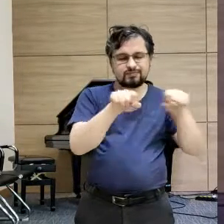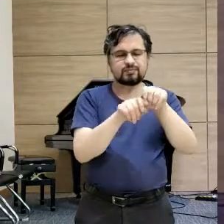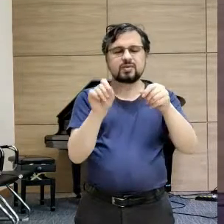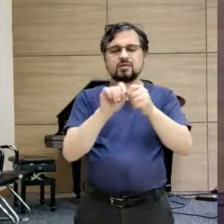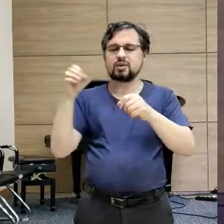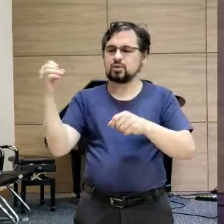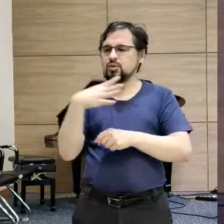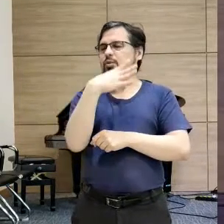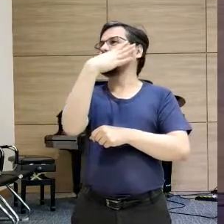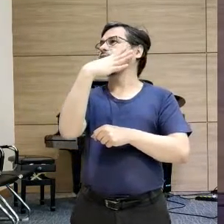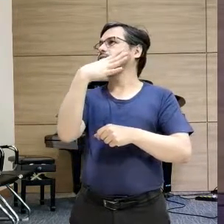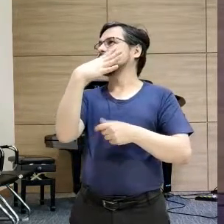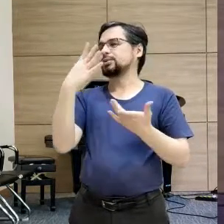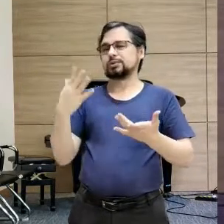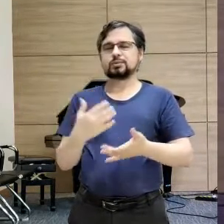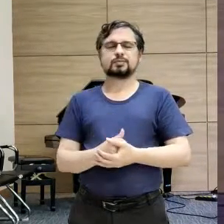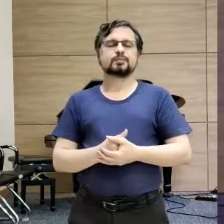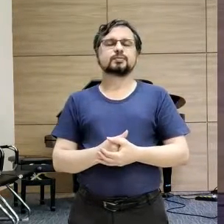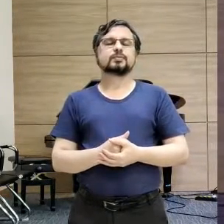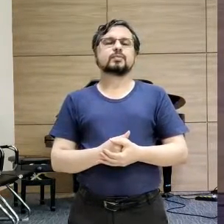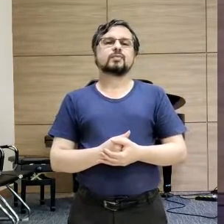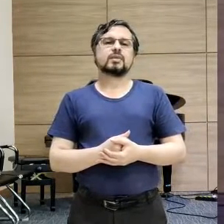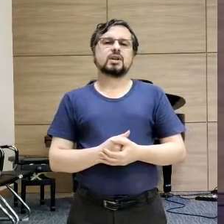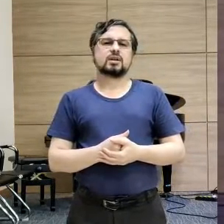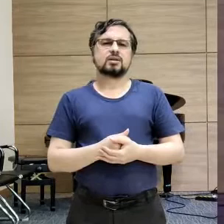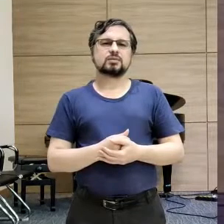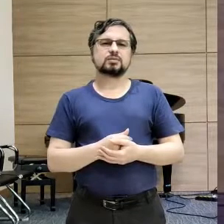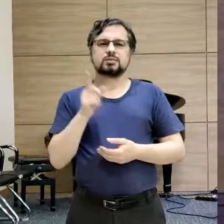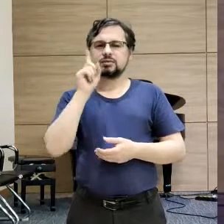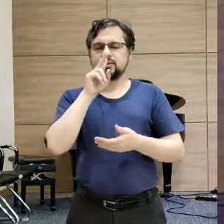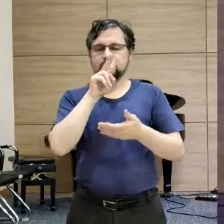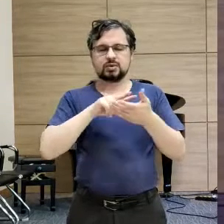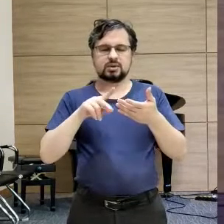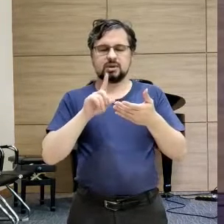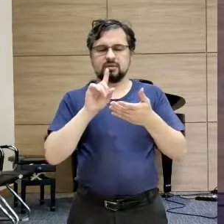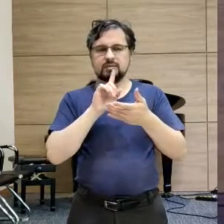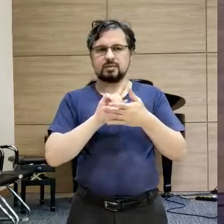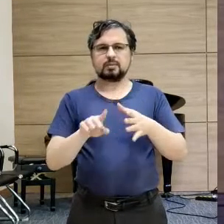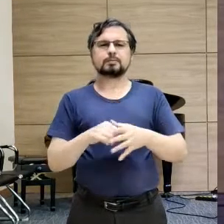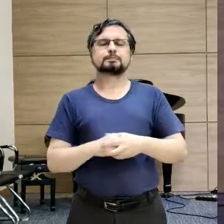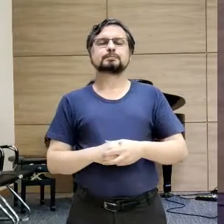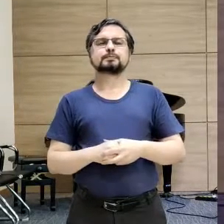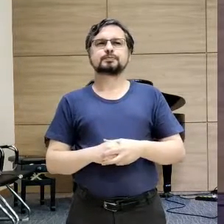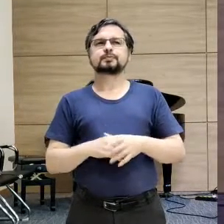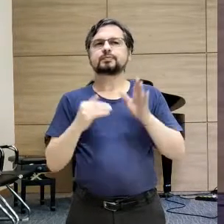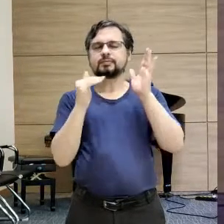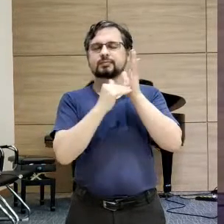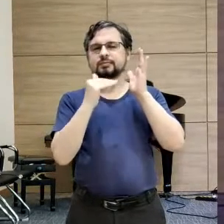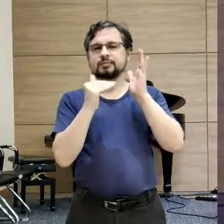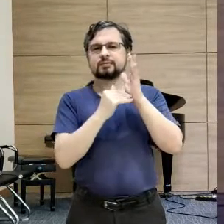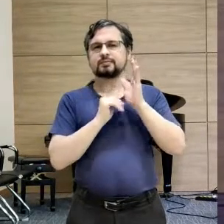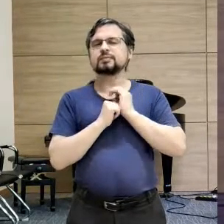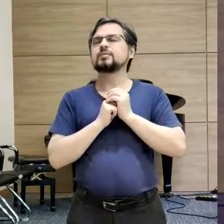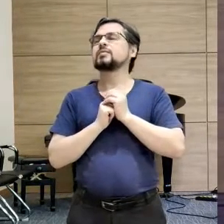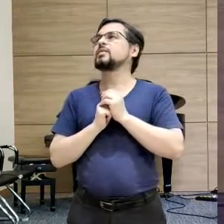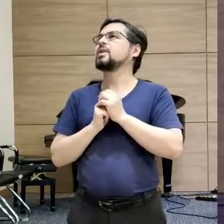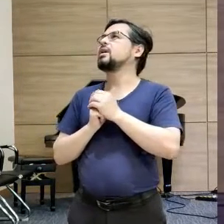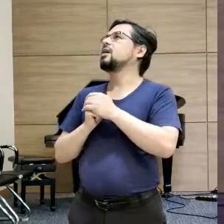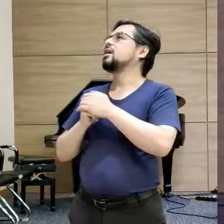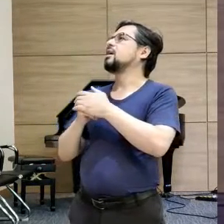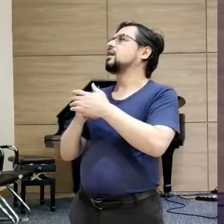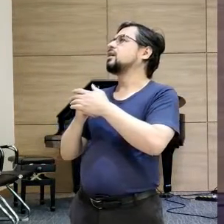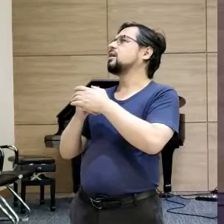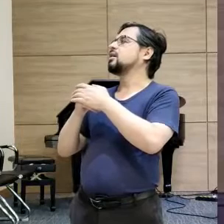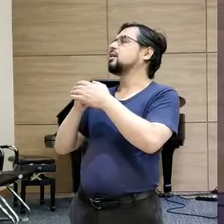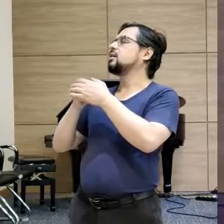capítulo 38, versículo 4 e 5 aqui de Salmo, mas nós não vamos ler. Finalmente, esconde o teu rosto dos meus